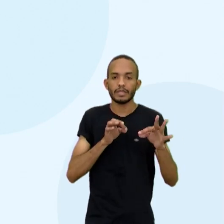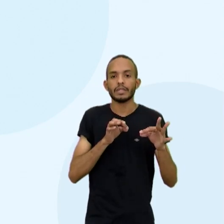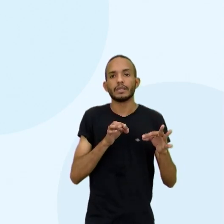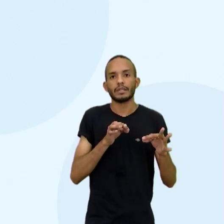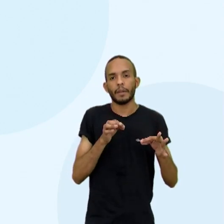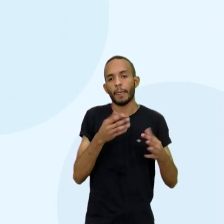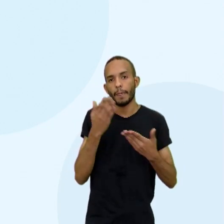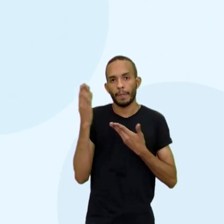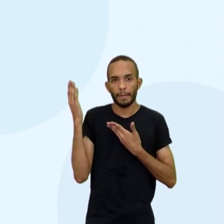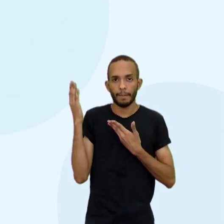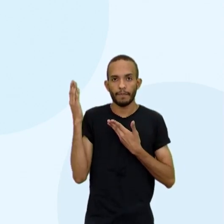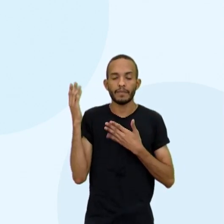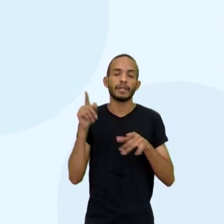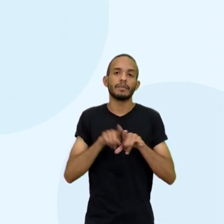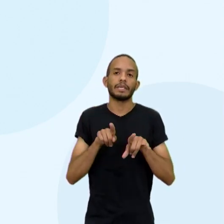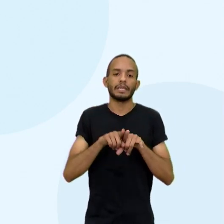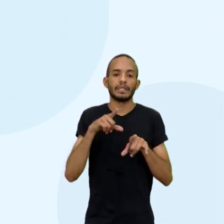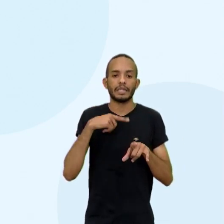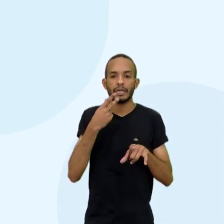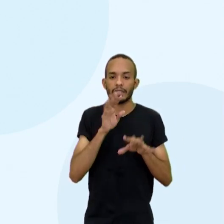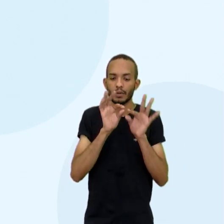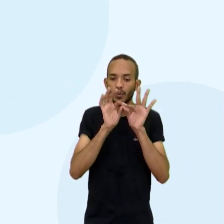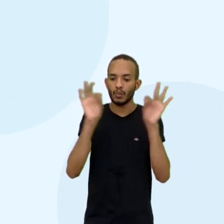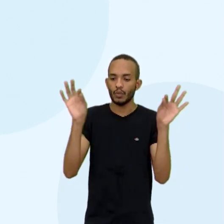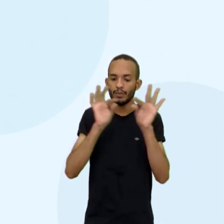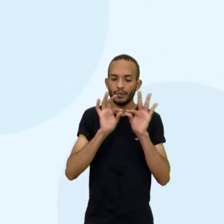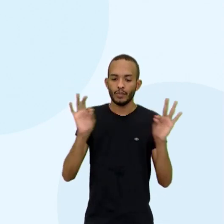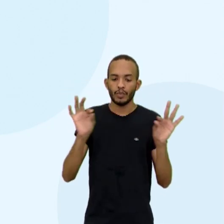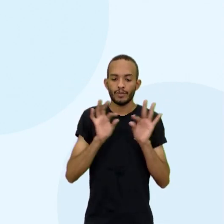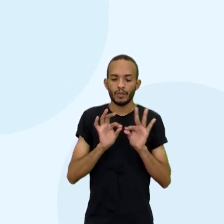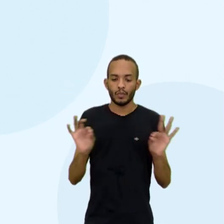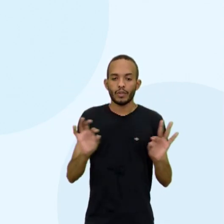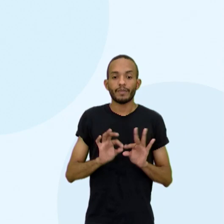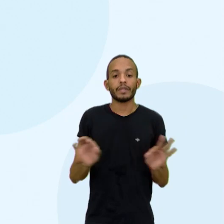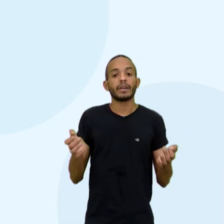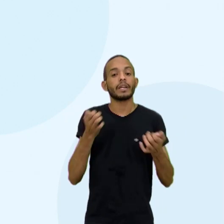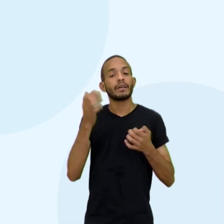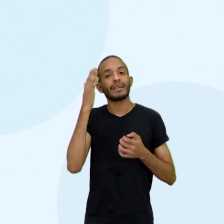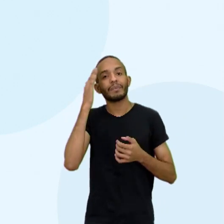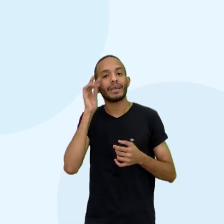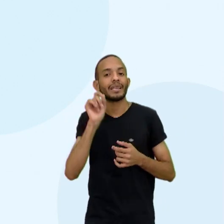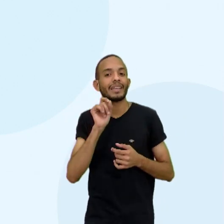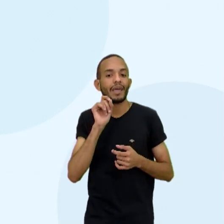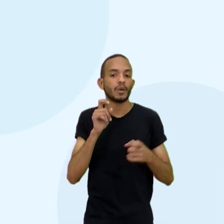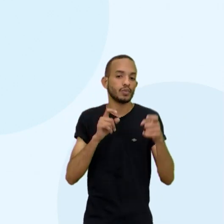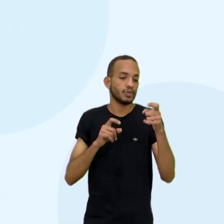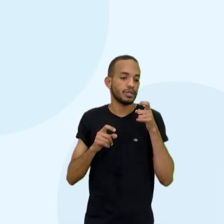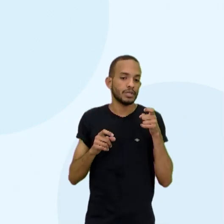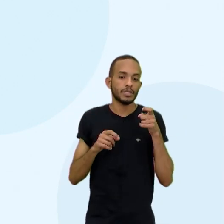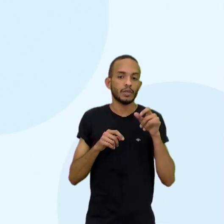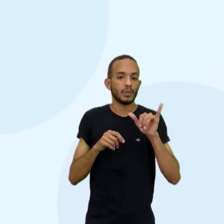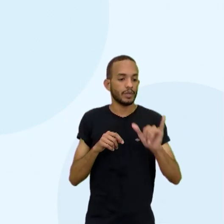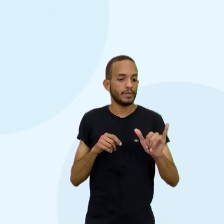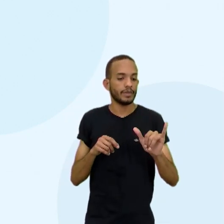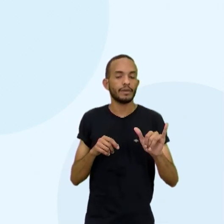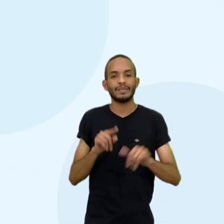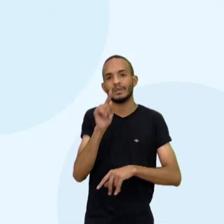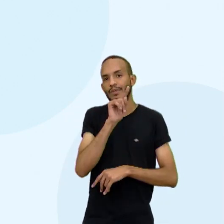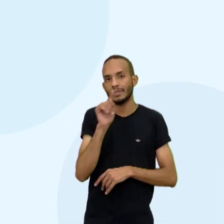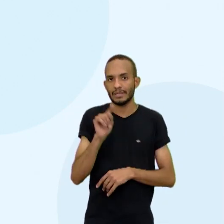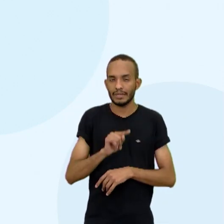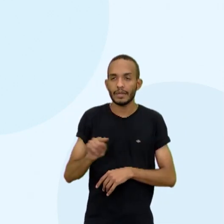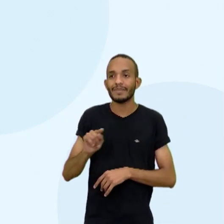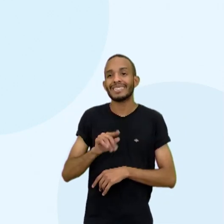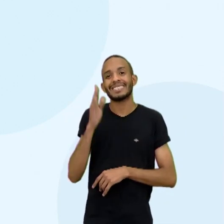a seguir. Então, a gente tem essas retas e ele fala o seguinte, eu quero saber quem é o X, o Y e o